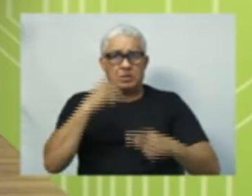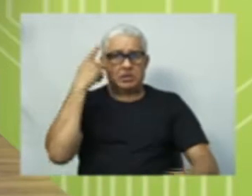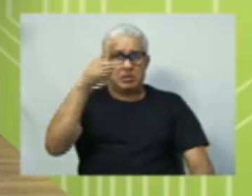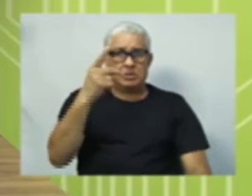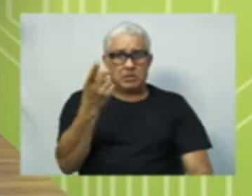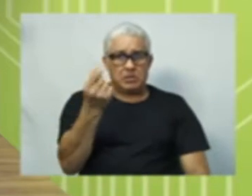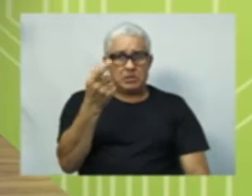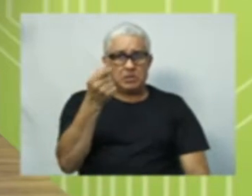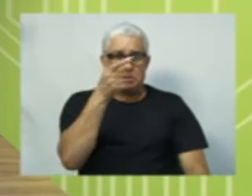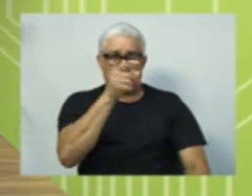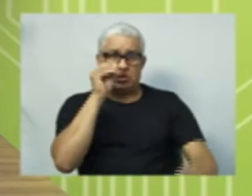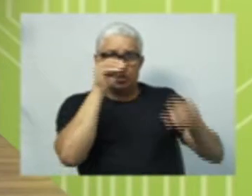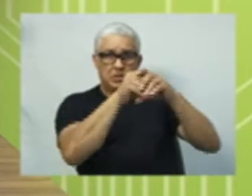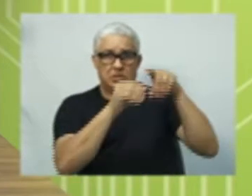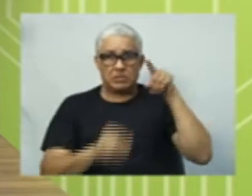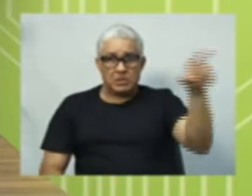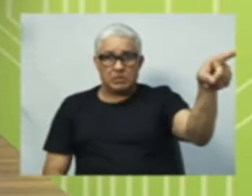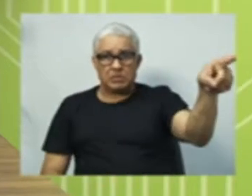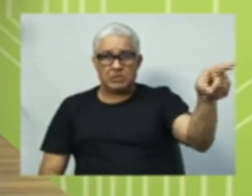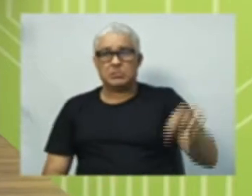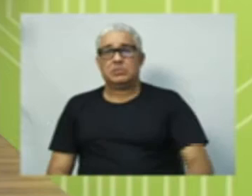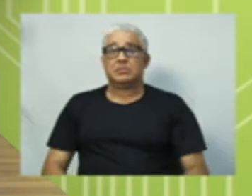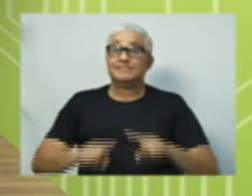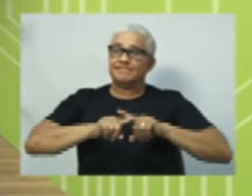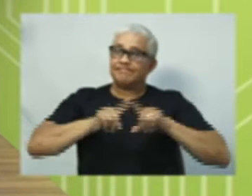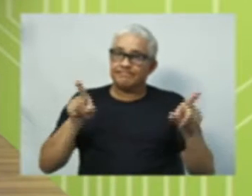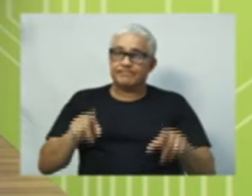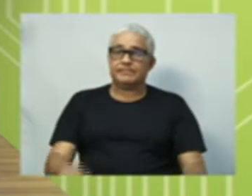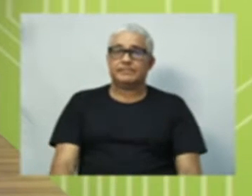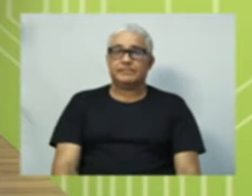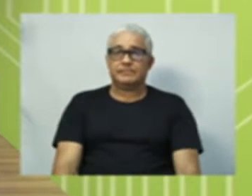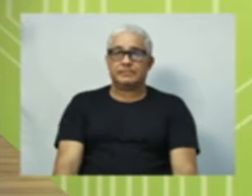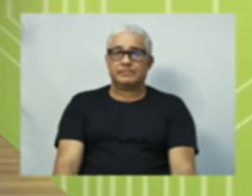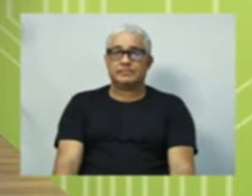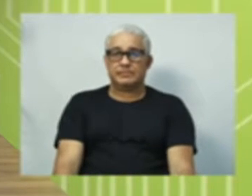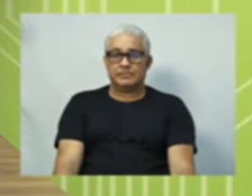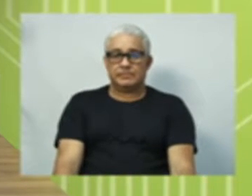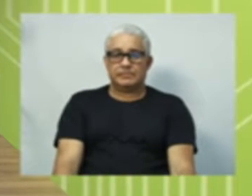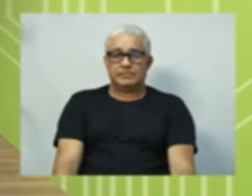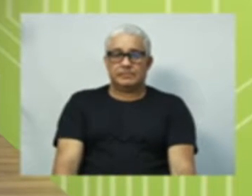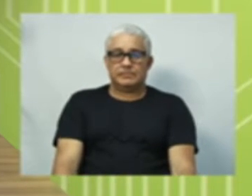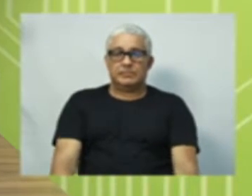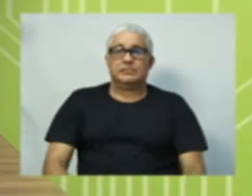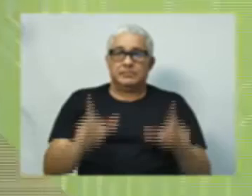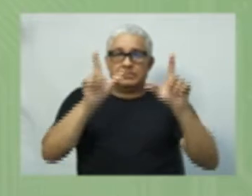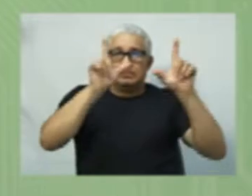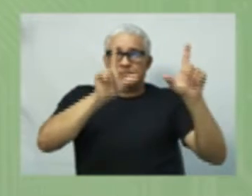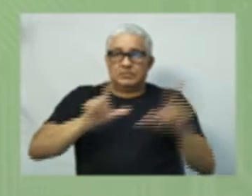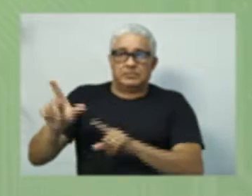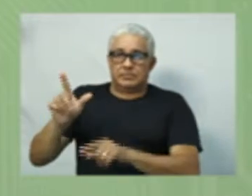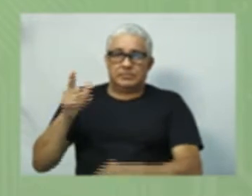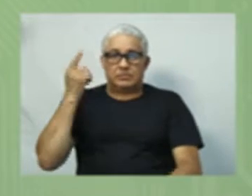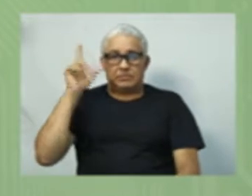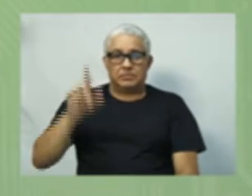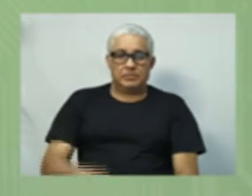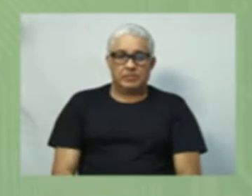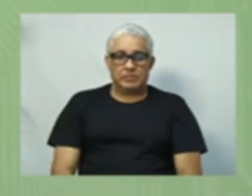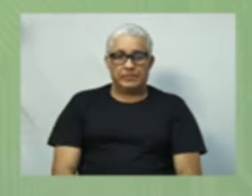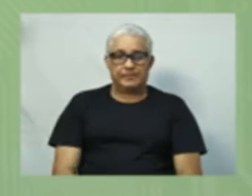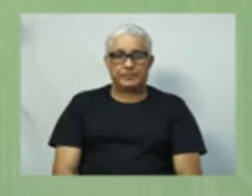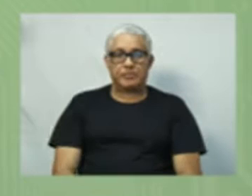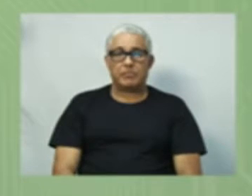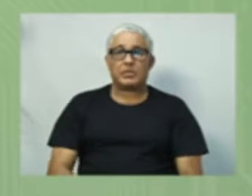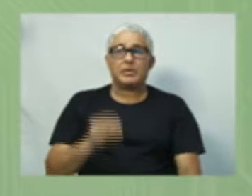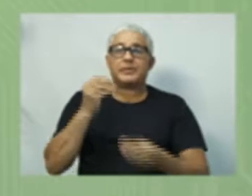que está sendo empregado ali, tá ok? Mas, vamos para outro slide para a gente ver uma coisa?